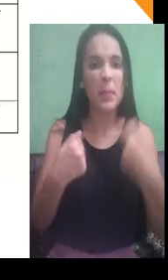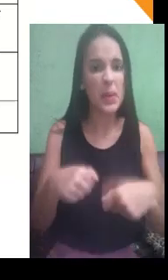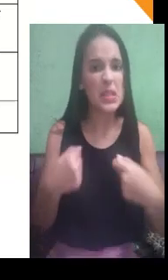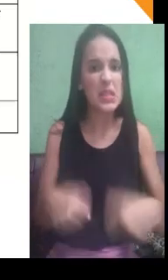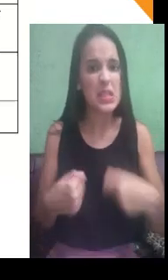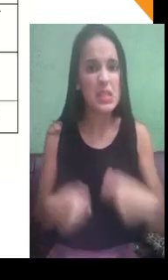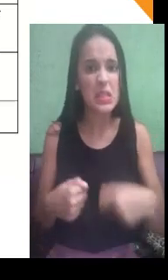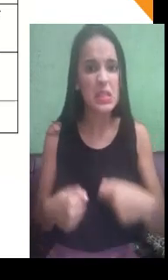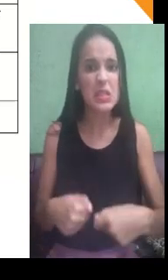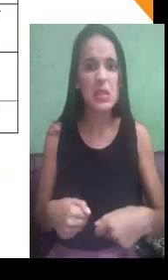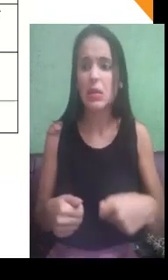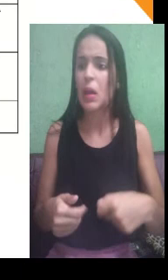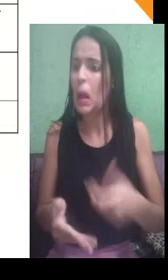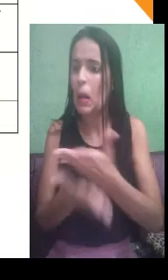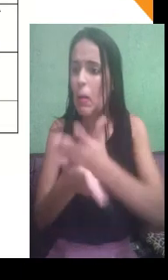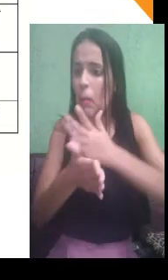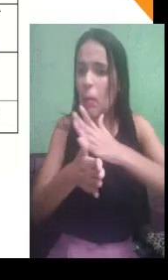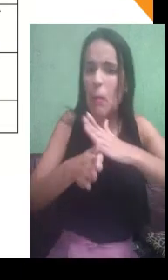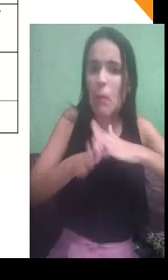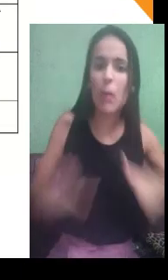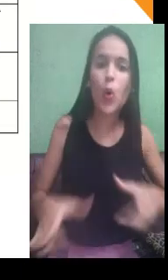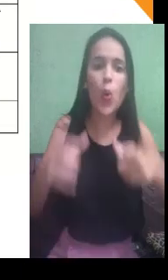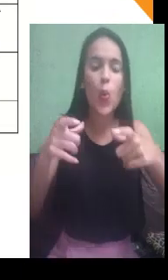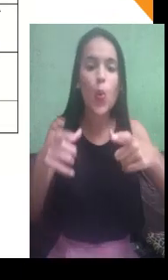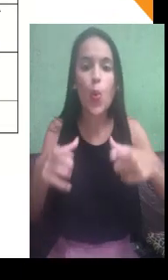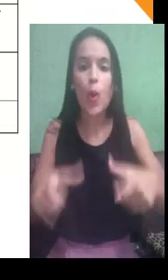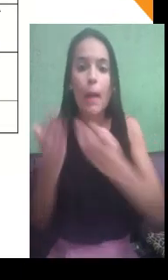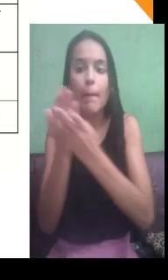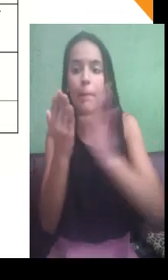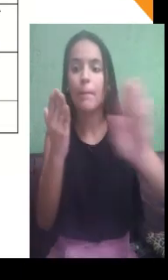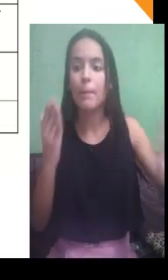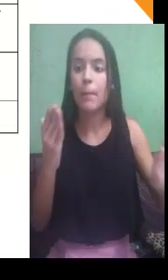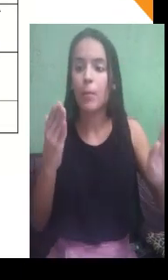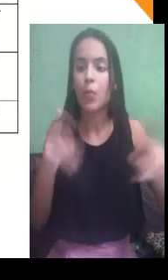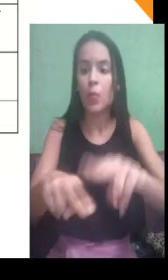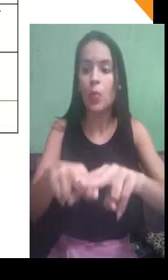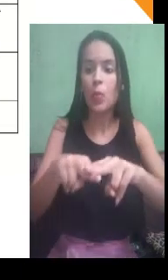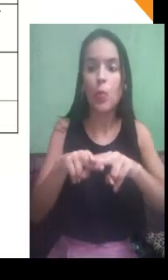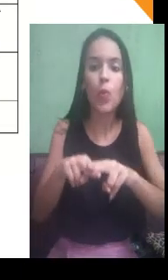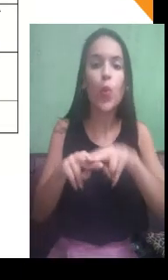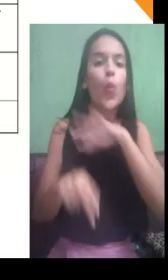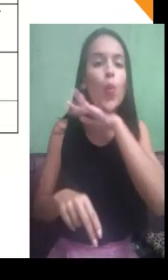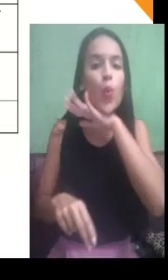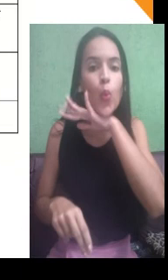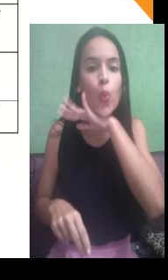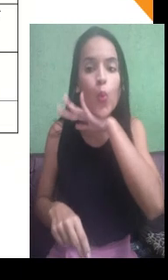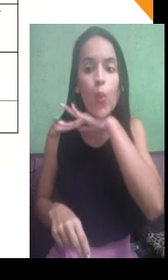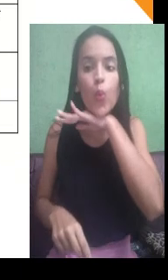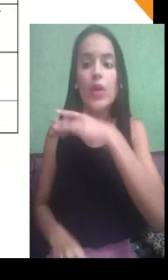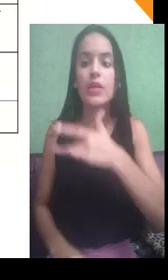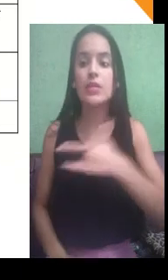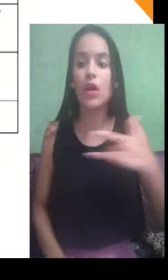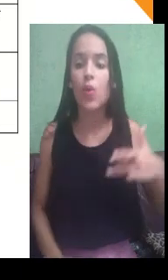convencimento, não há desejo algum de convencer. Agora, vamos reparar esse exemplo de baixo que a gente está chamando de dissertação